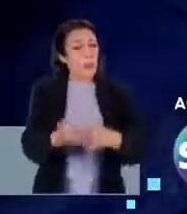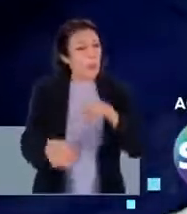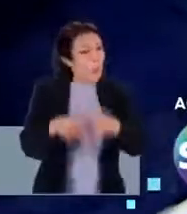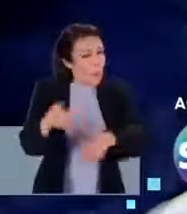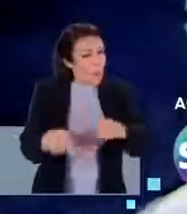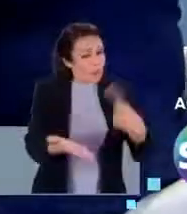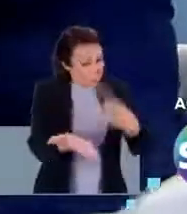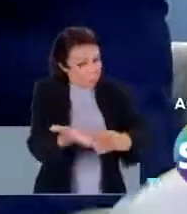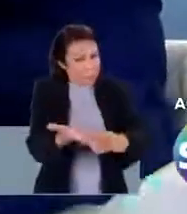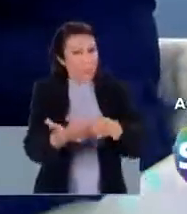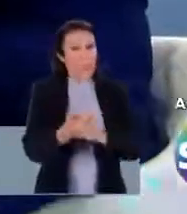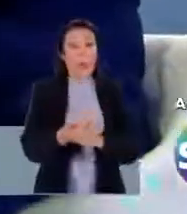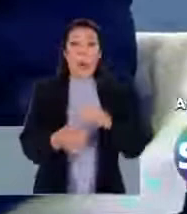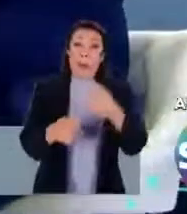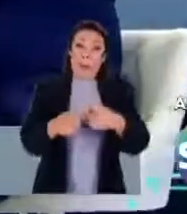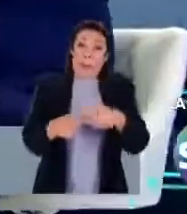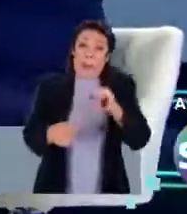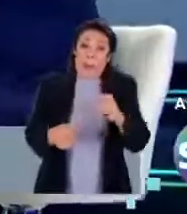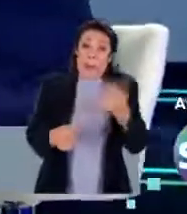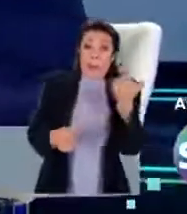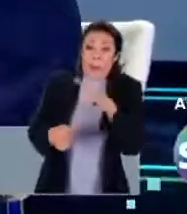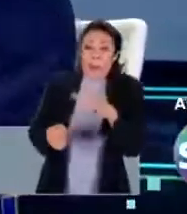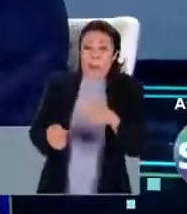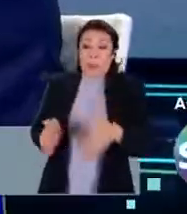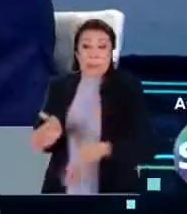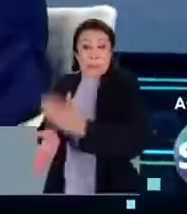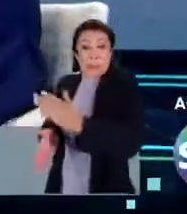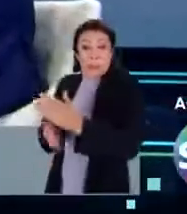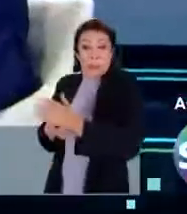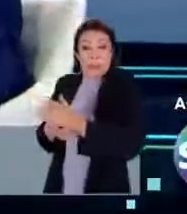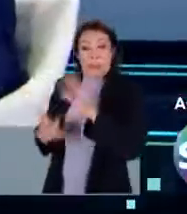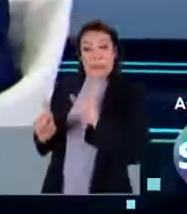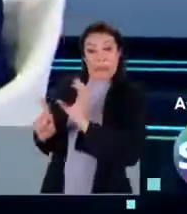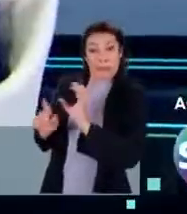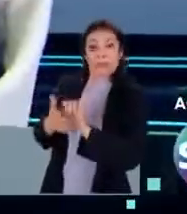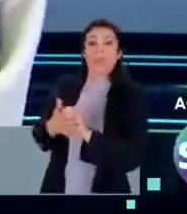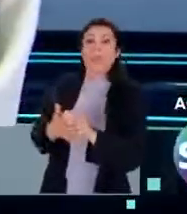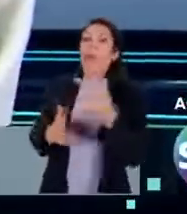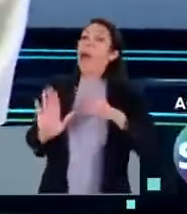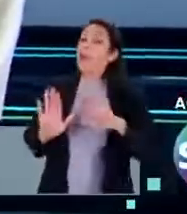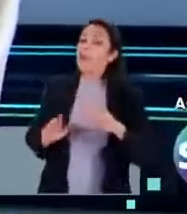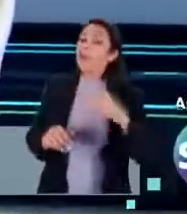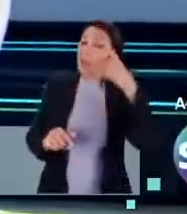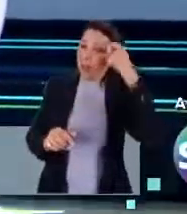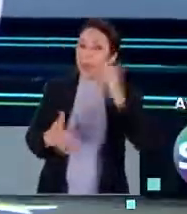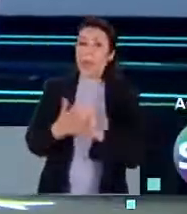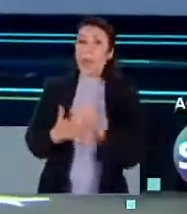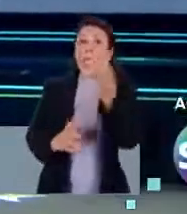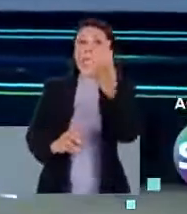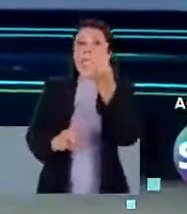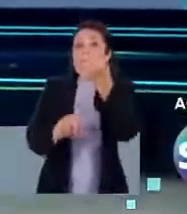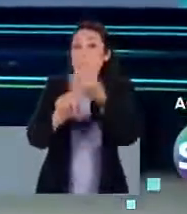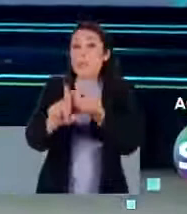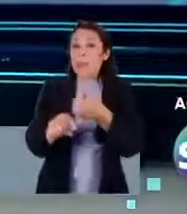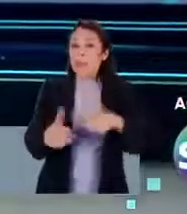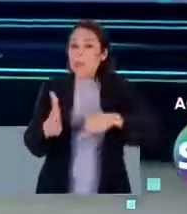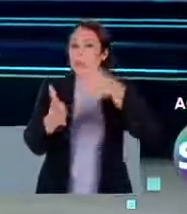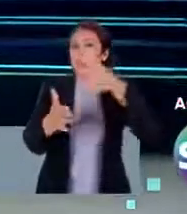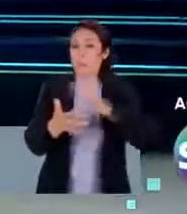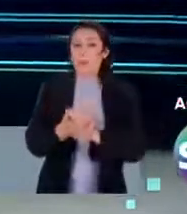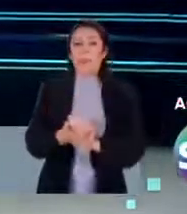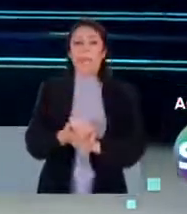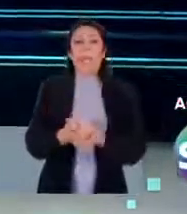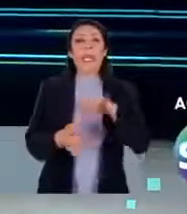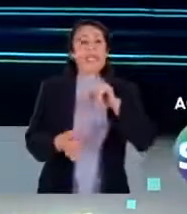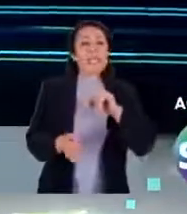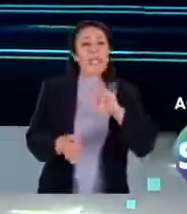não é porque sou escapar da padaria se elegeu eu e a ideia mas eu quero usar aqueles seis primeiros meses que é mágico Presidente se